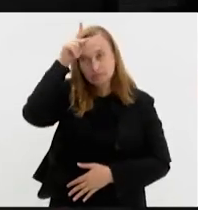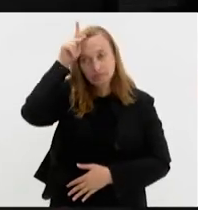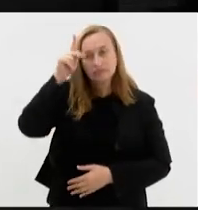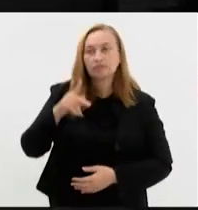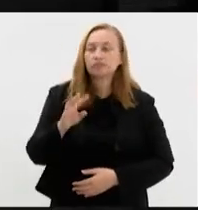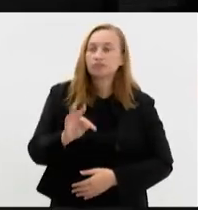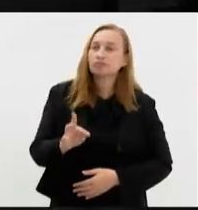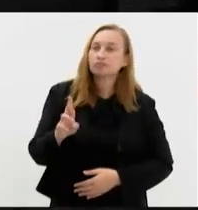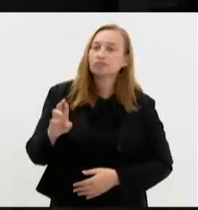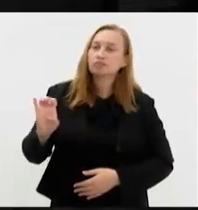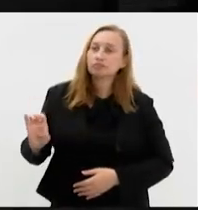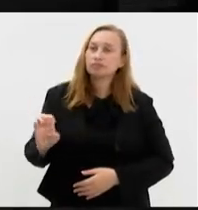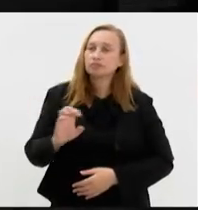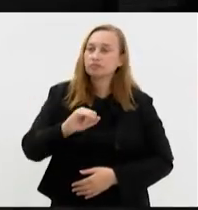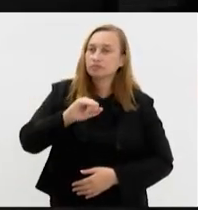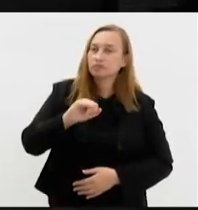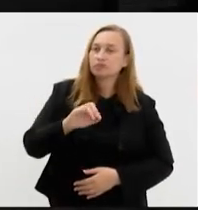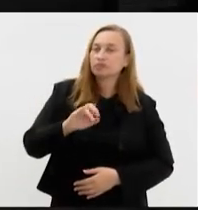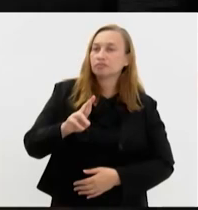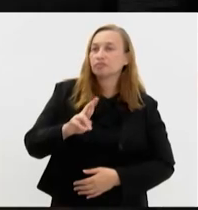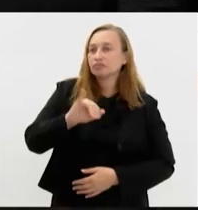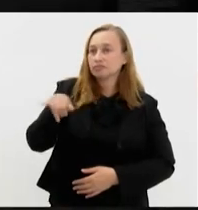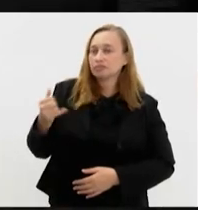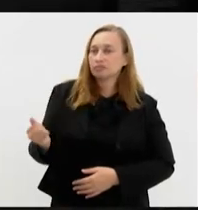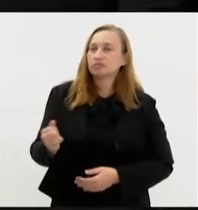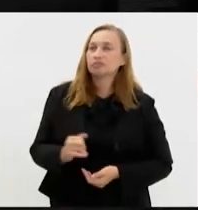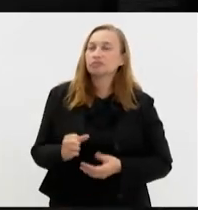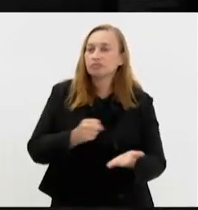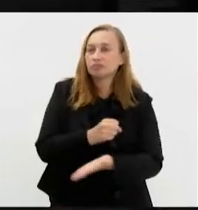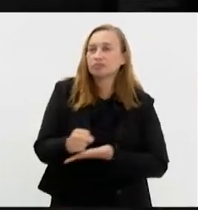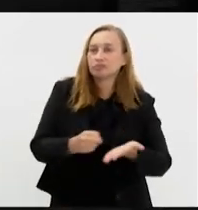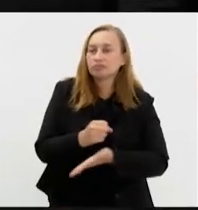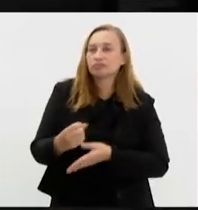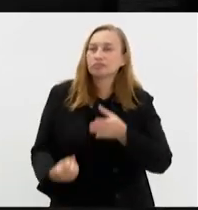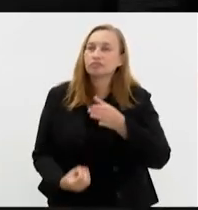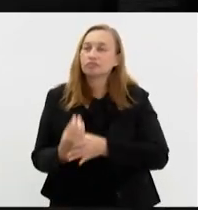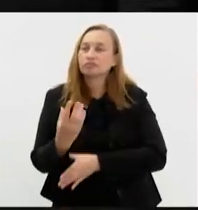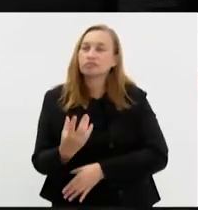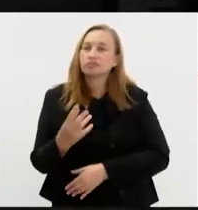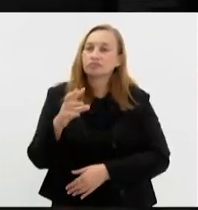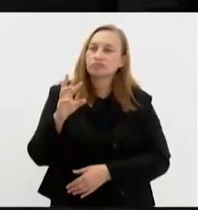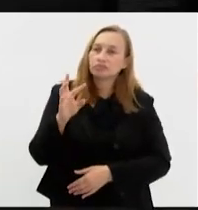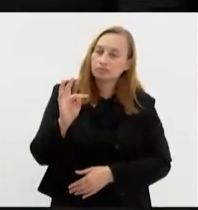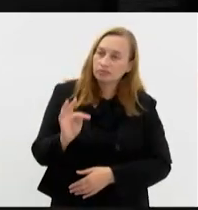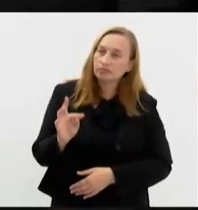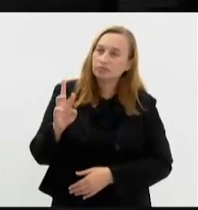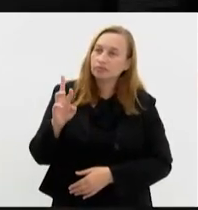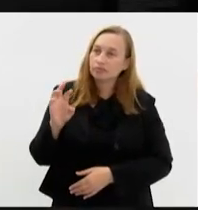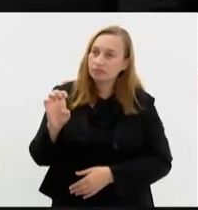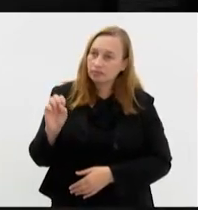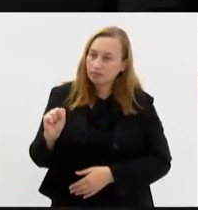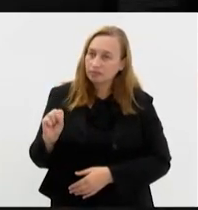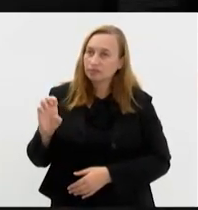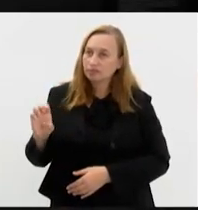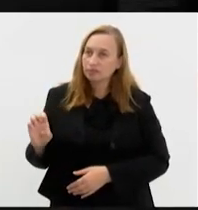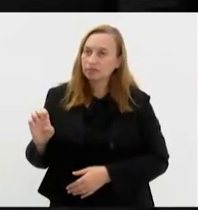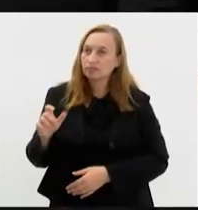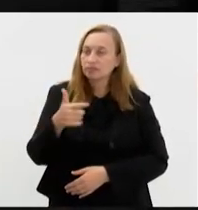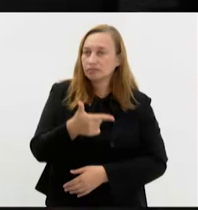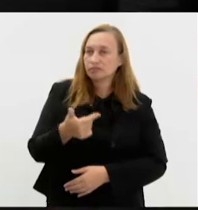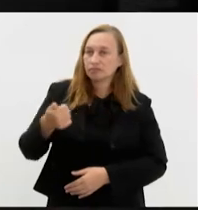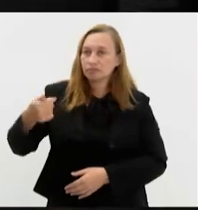TRE do Rio de Janeiro foi a base construtiva para a resolução do tss de 2015 que afastou o